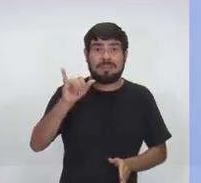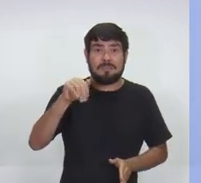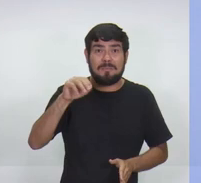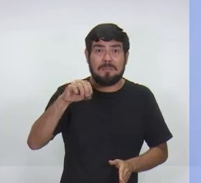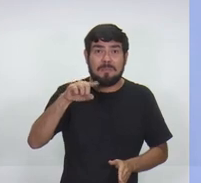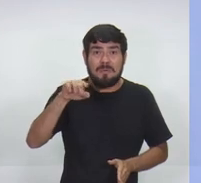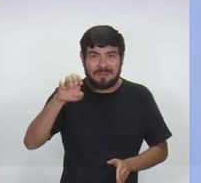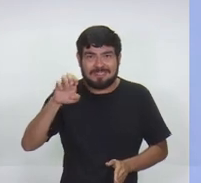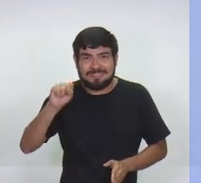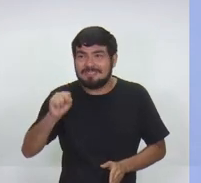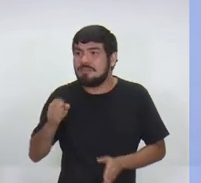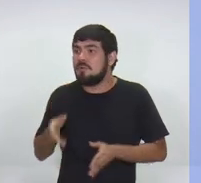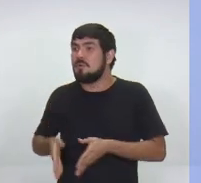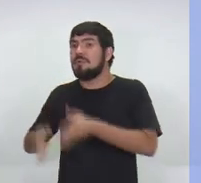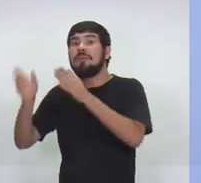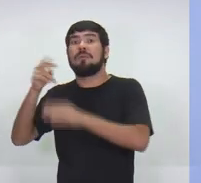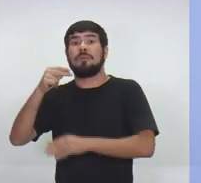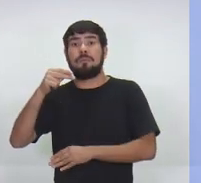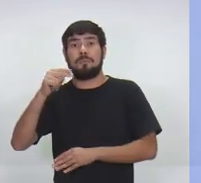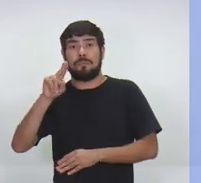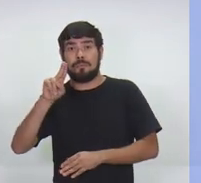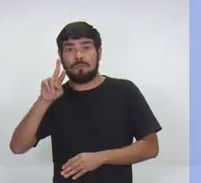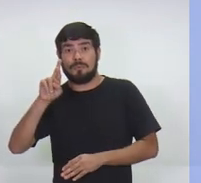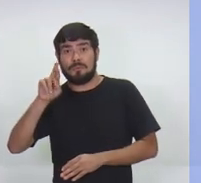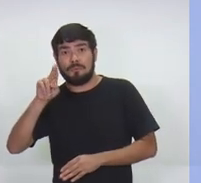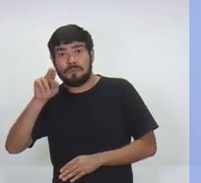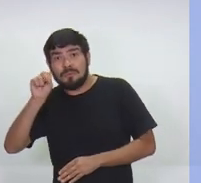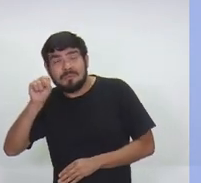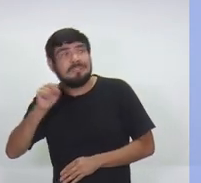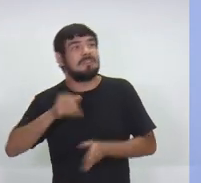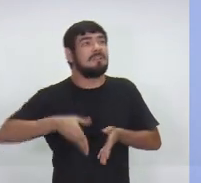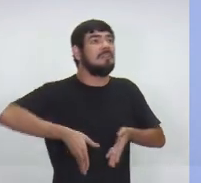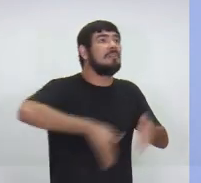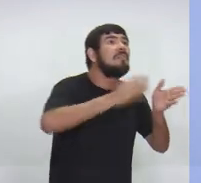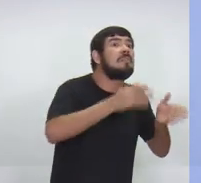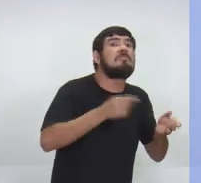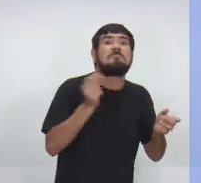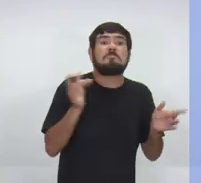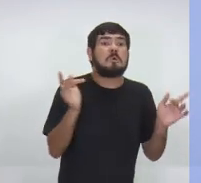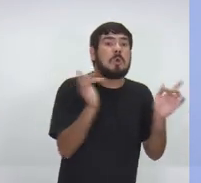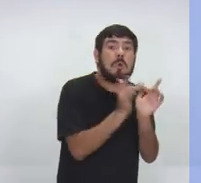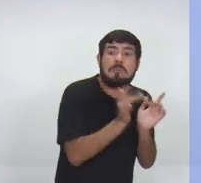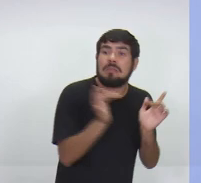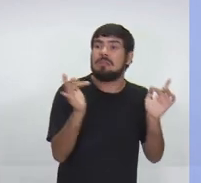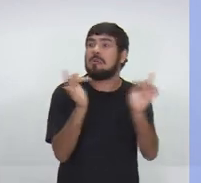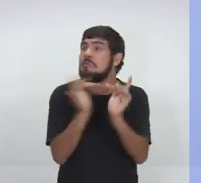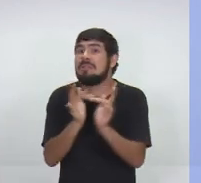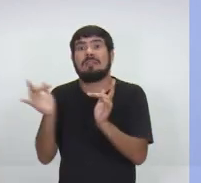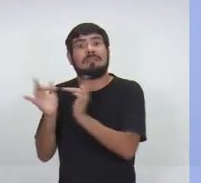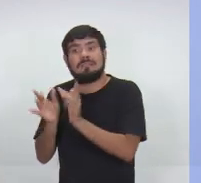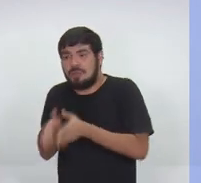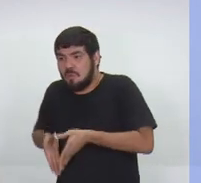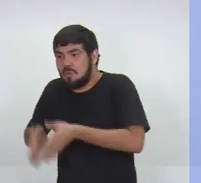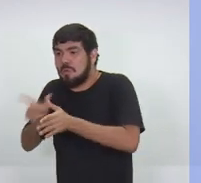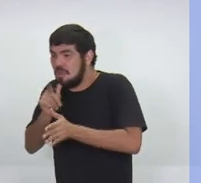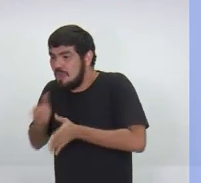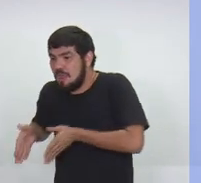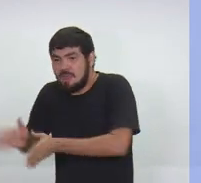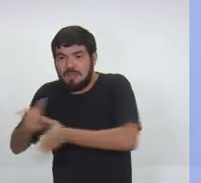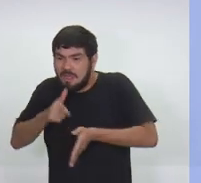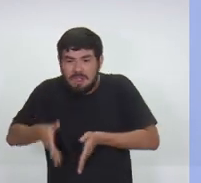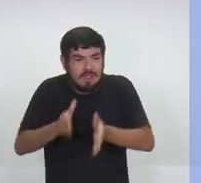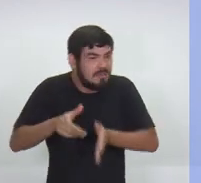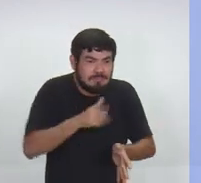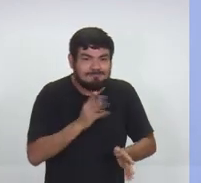o purus tem uma vocação o juruá tem uma vocação o madeira de outra vocação clara vocação 10 nós